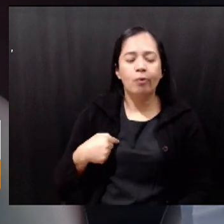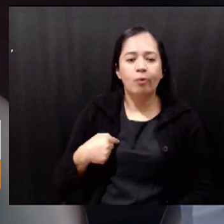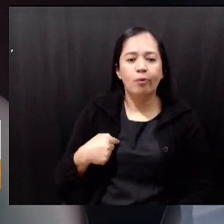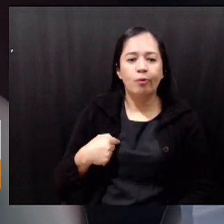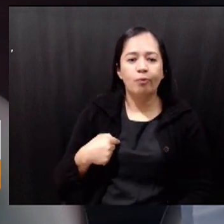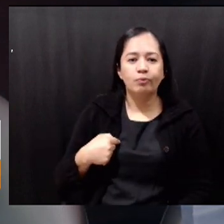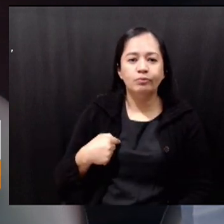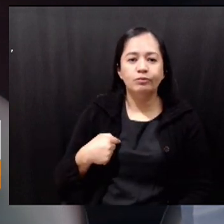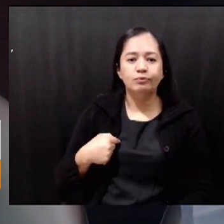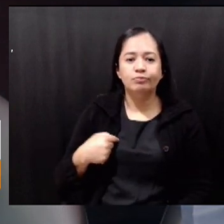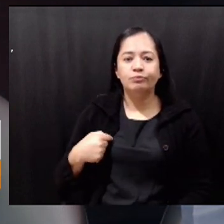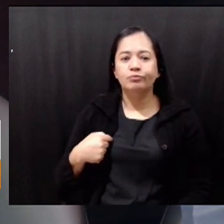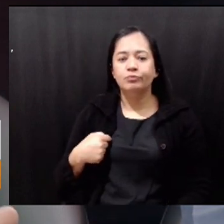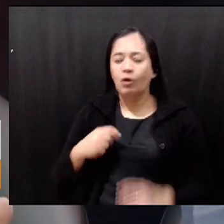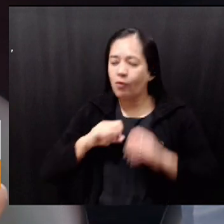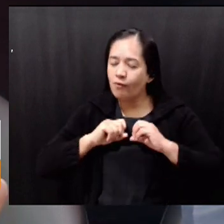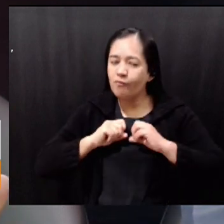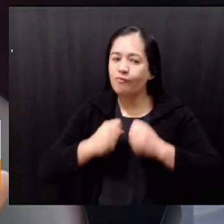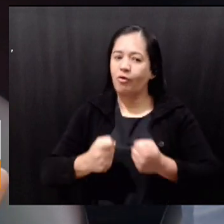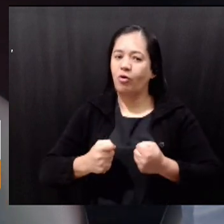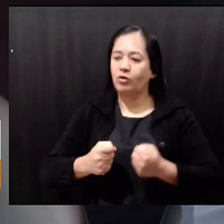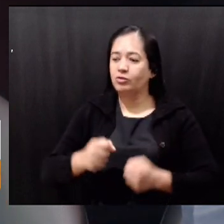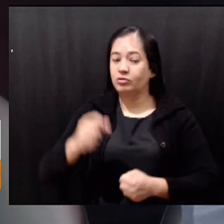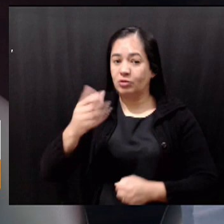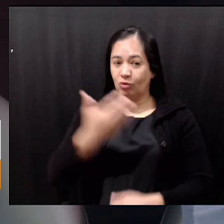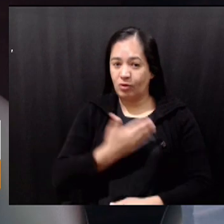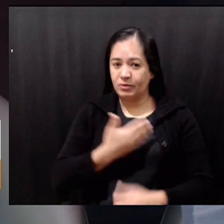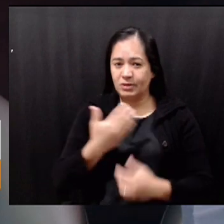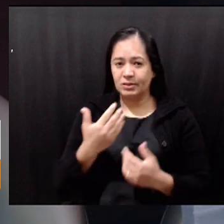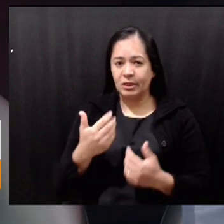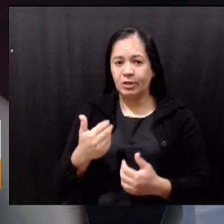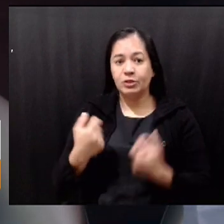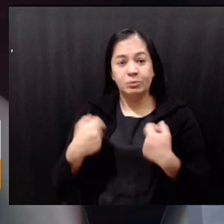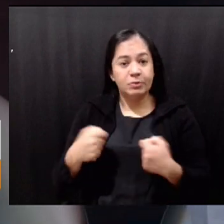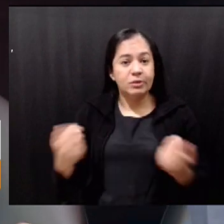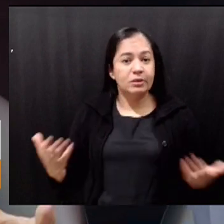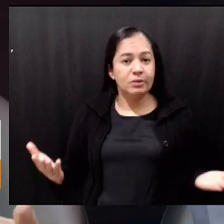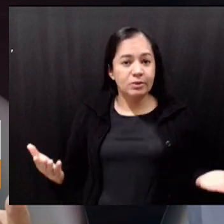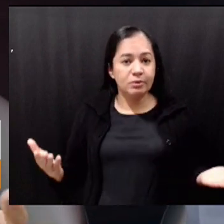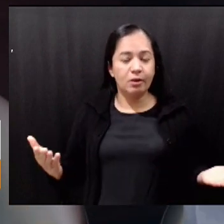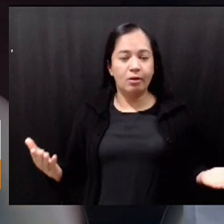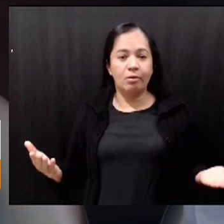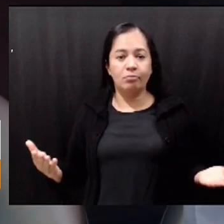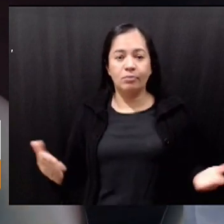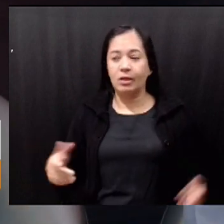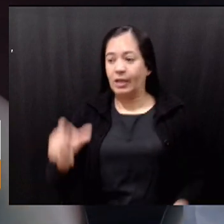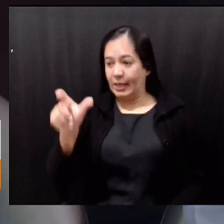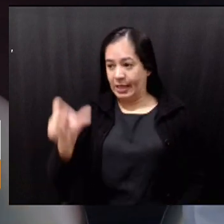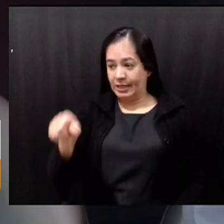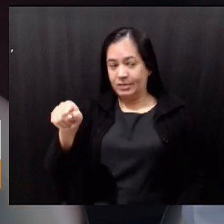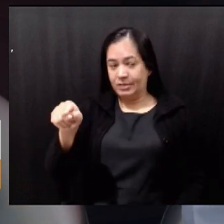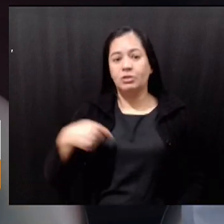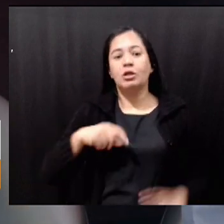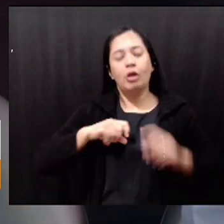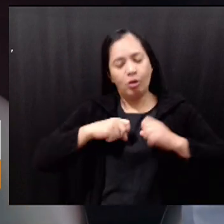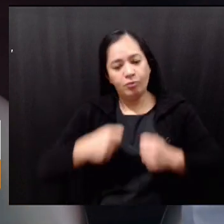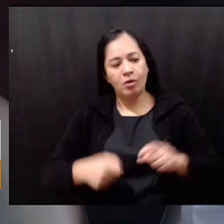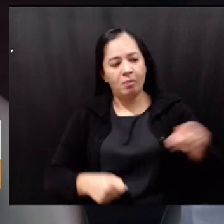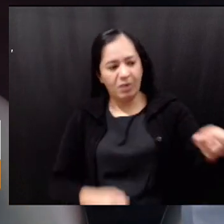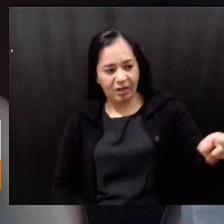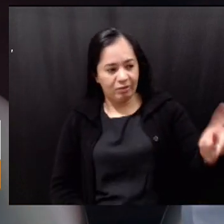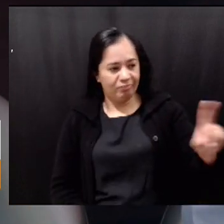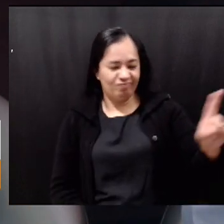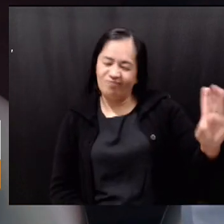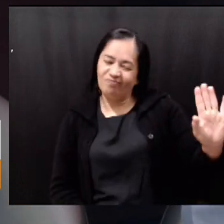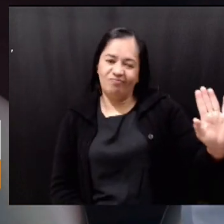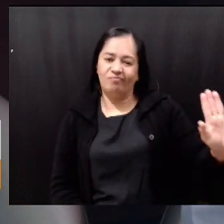o esforço que uma amizade requer, né. "Ah, para esse sujeito eu estou, para esse Uhum. sujeito talvez não", né.